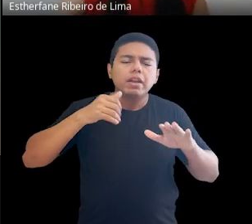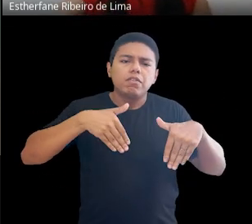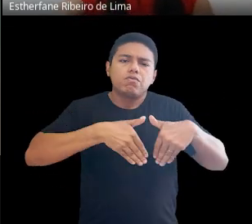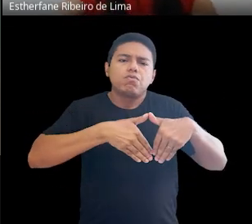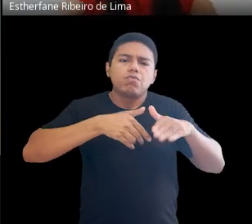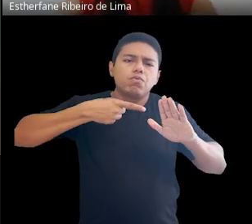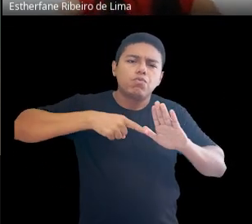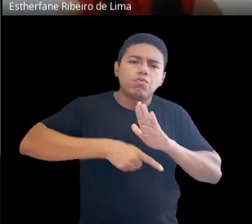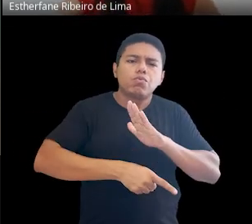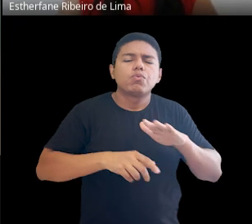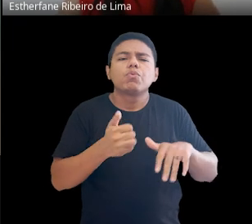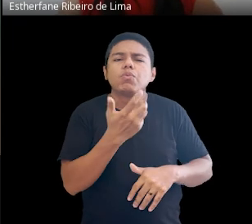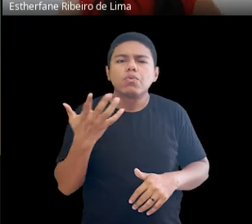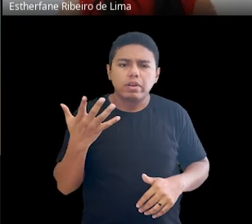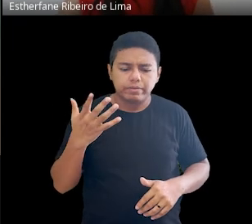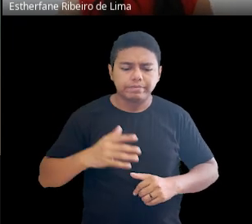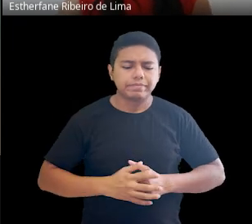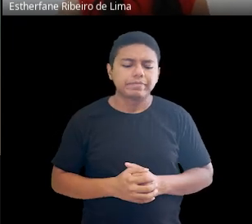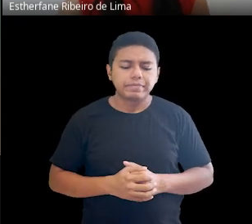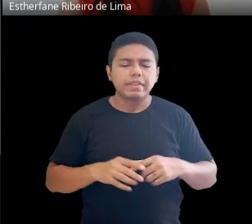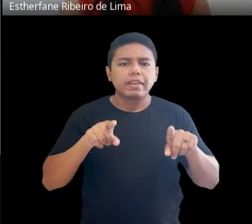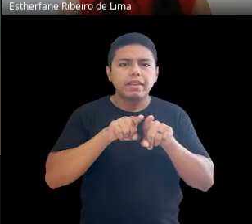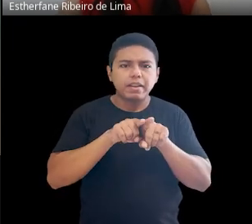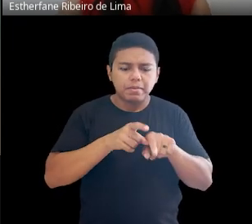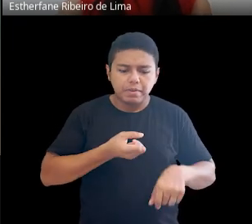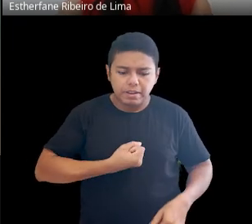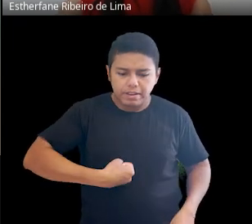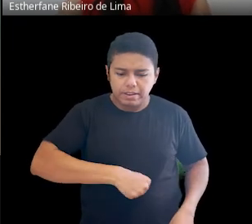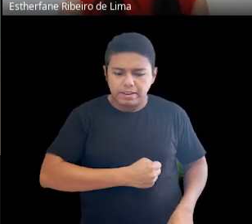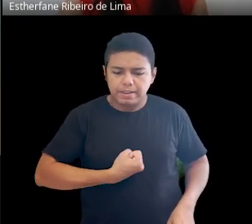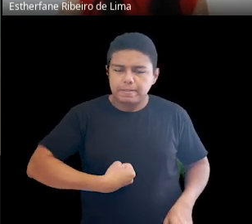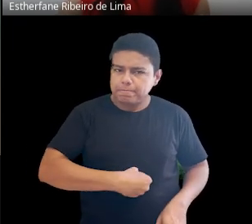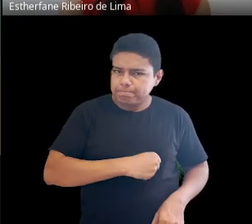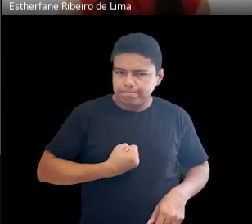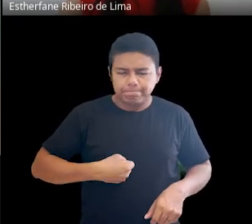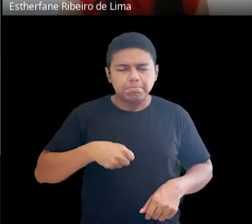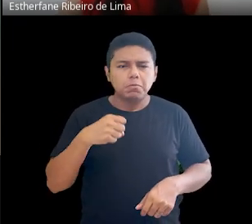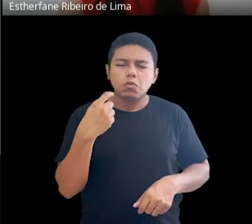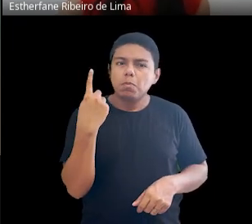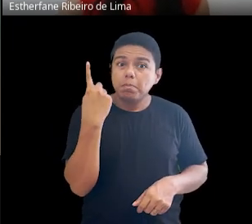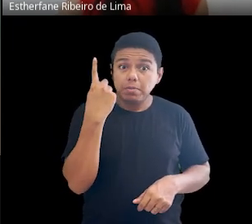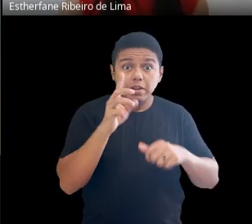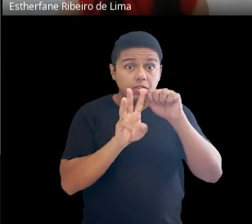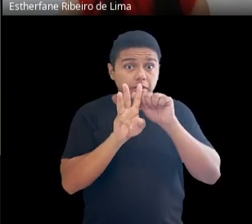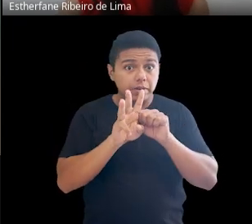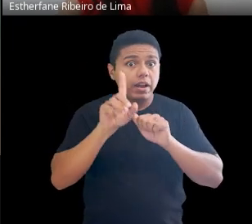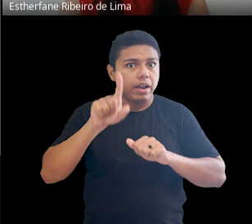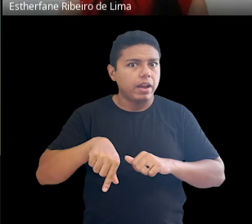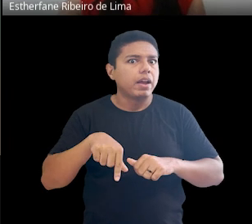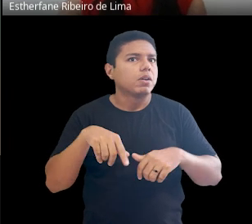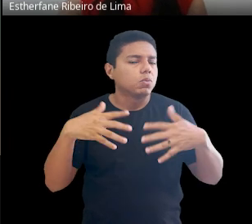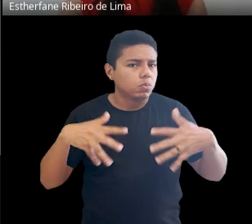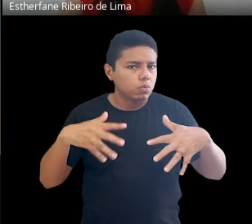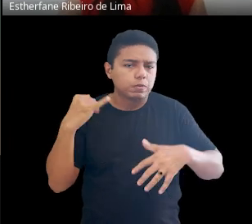clareza. A realização da ultrassom no primeiro trimestre ela é considerada também padrão ouro para uma